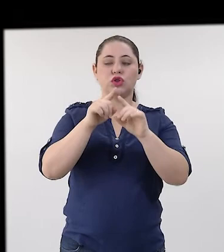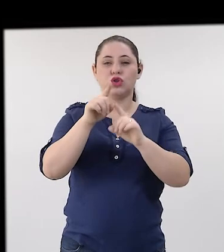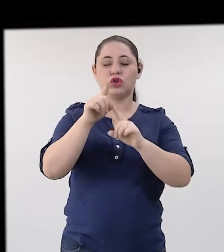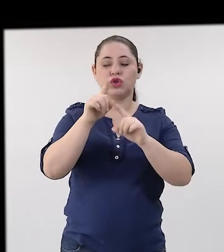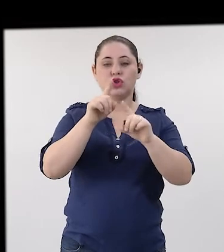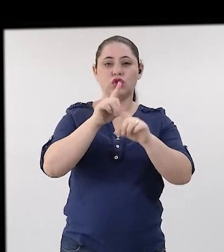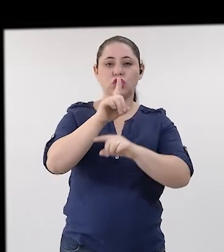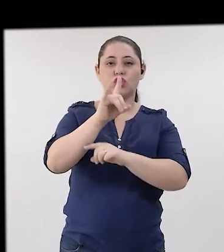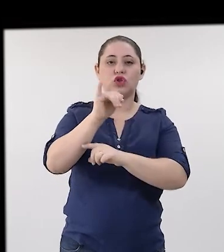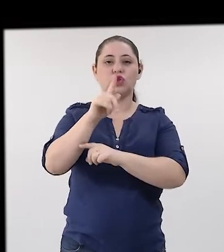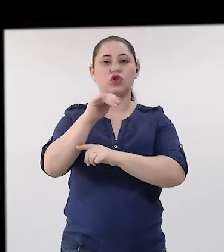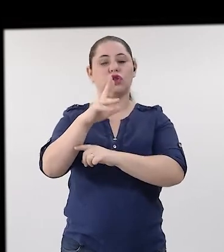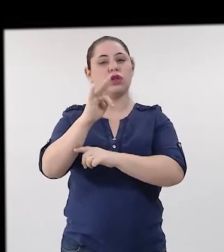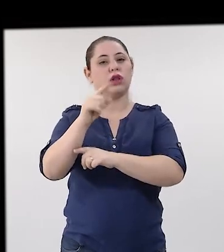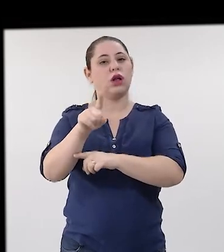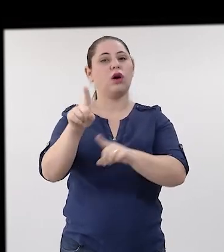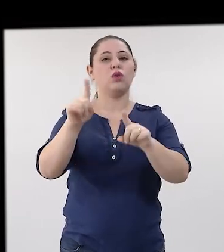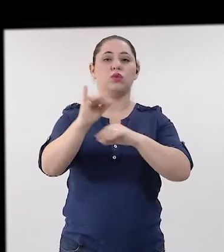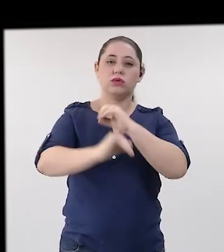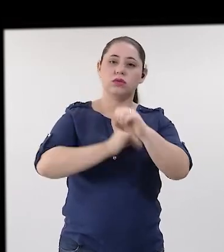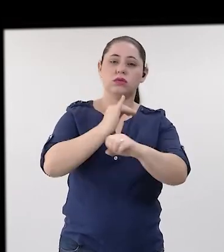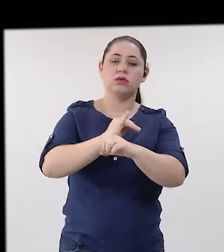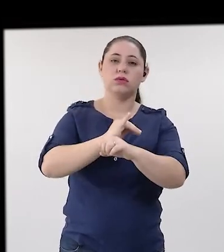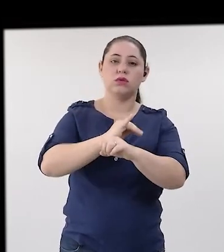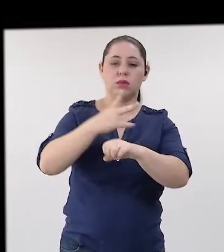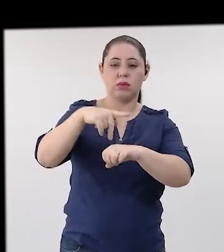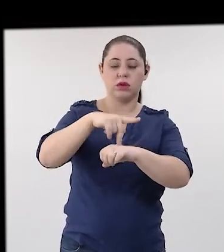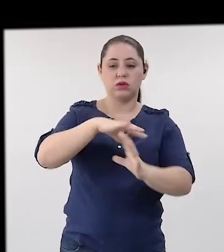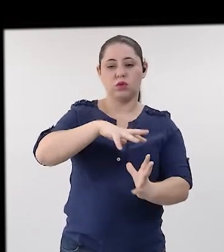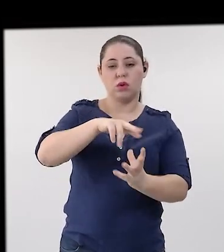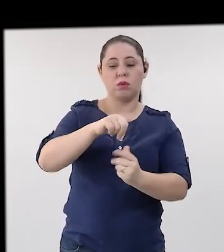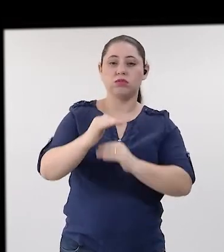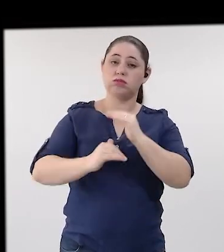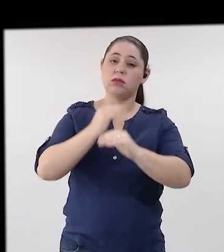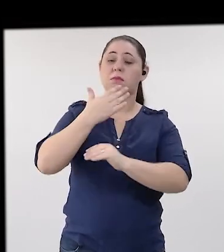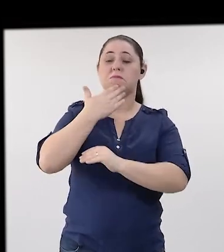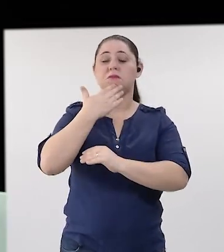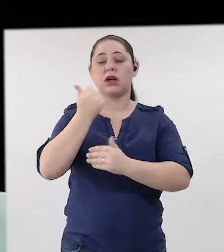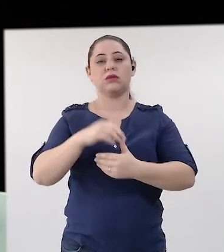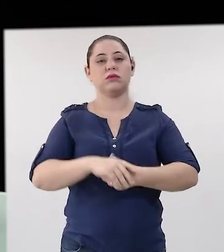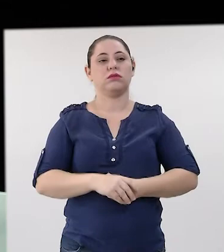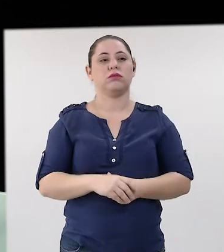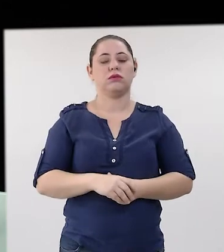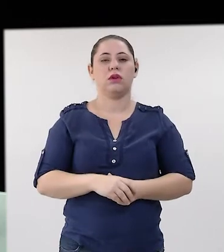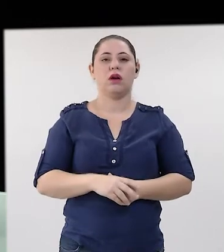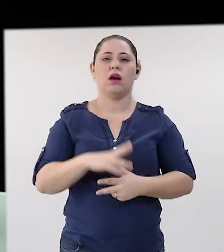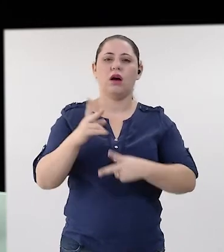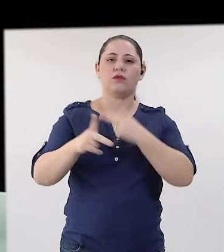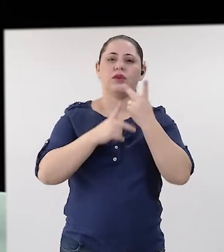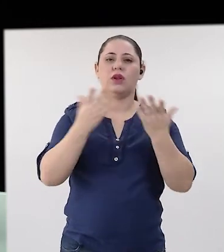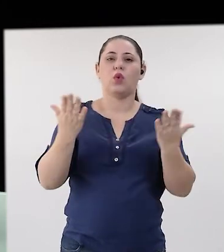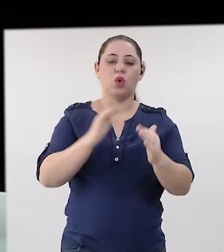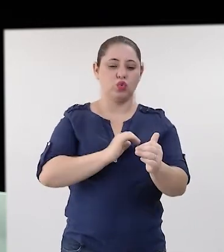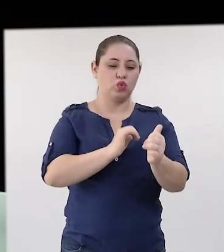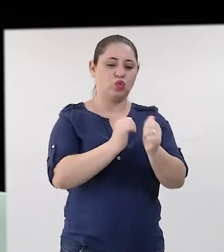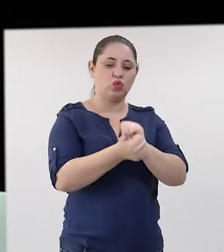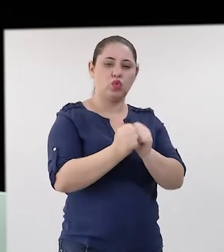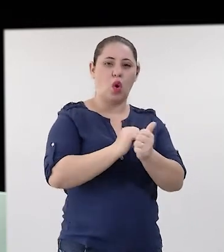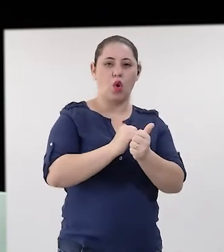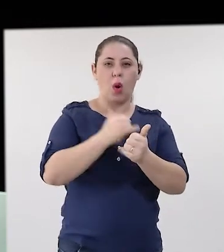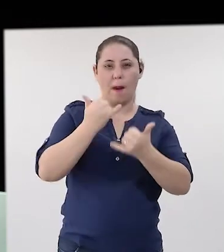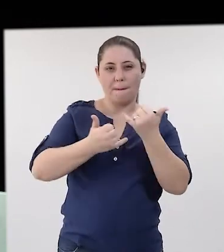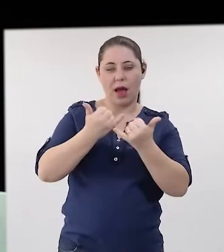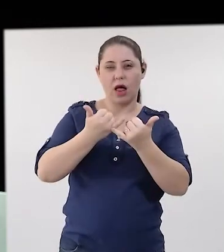educação do nosso país e, quem sabe, até do mundo, é um processo muito importante. Bom, falando especificamente da maratona, toda